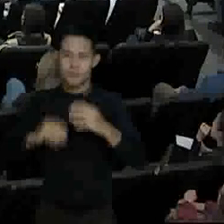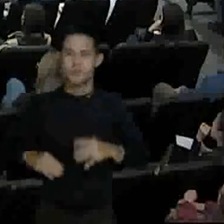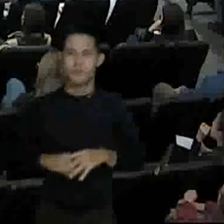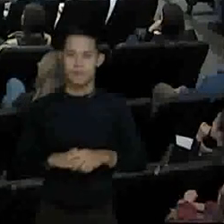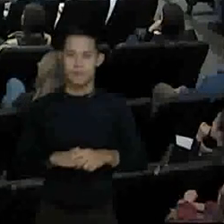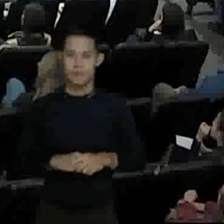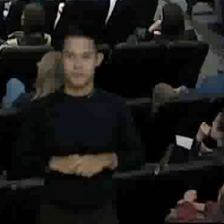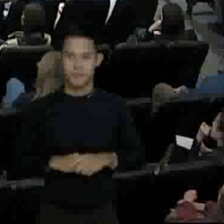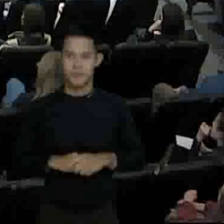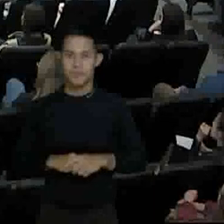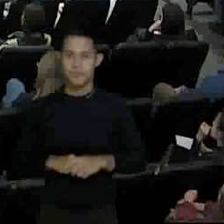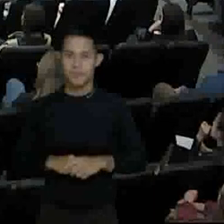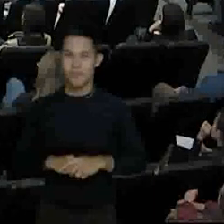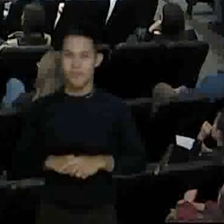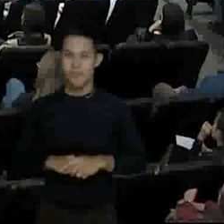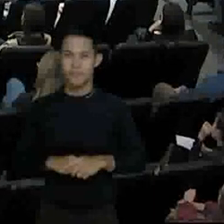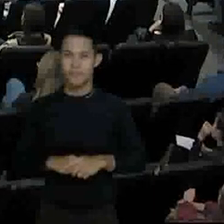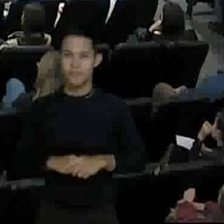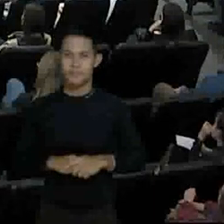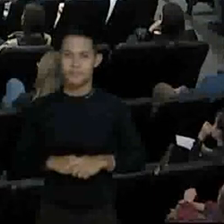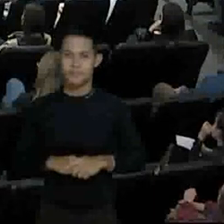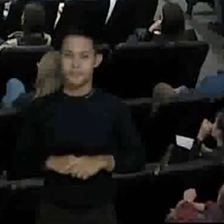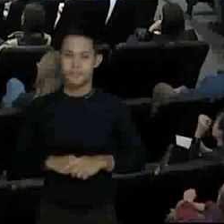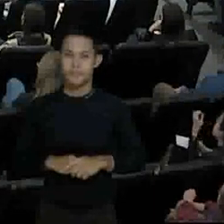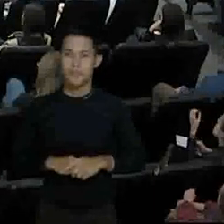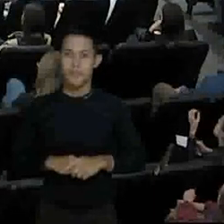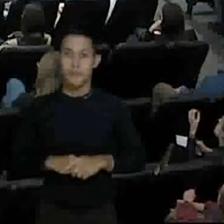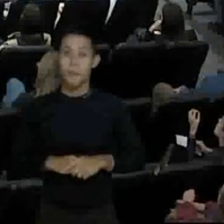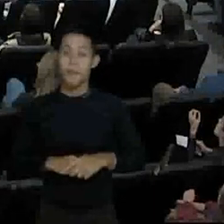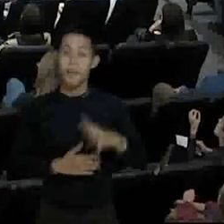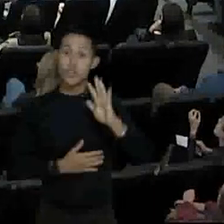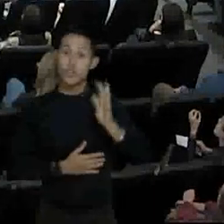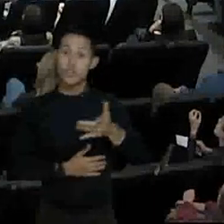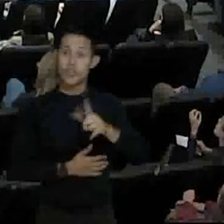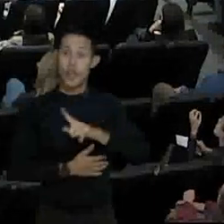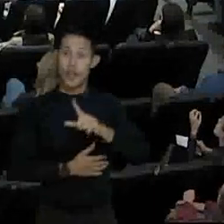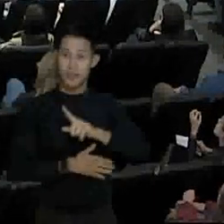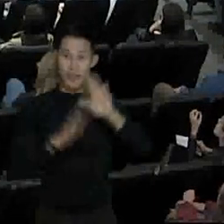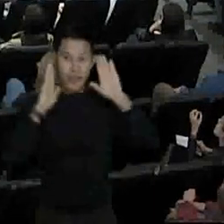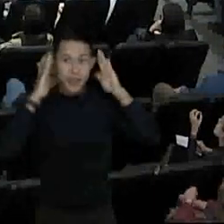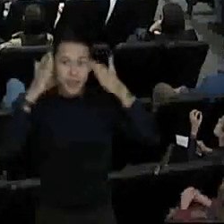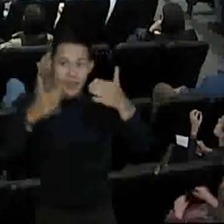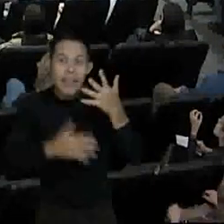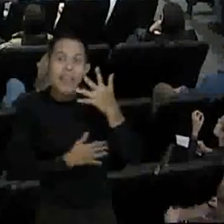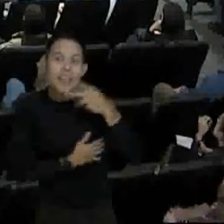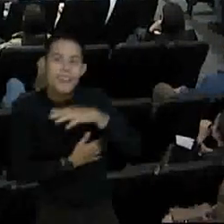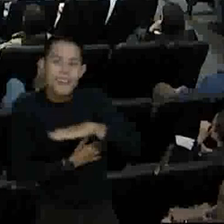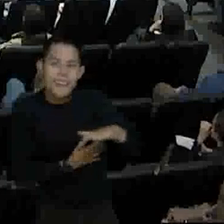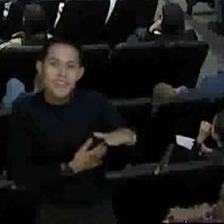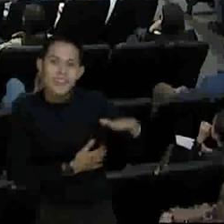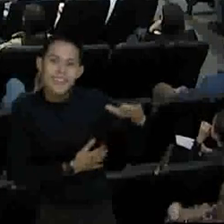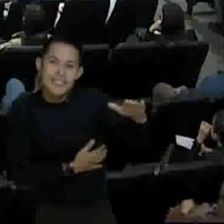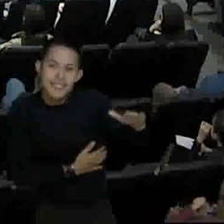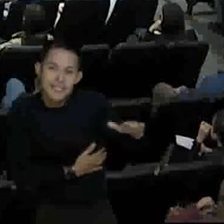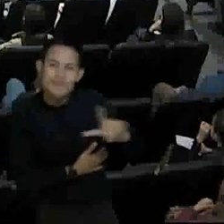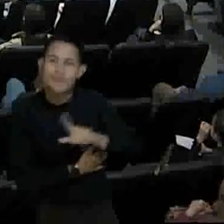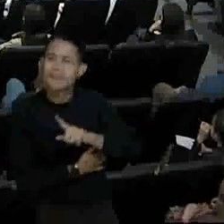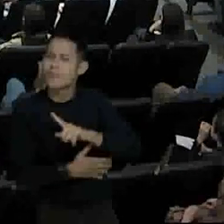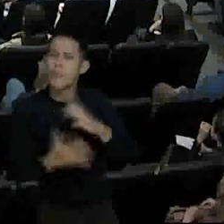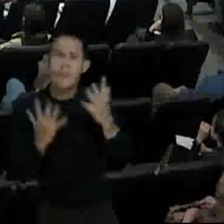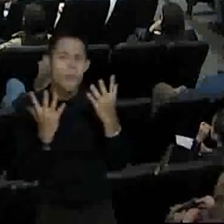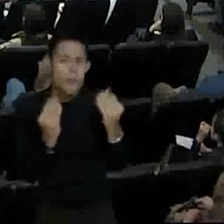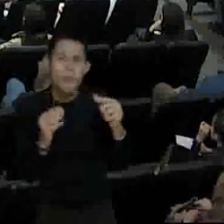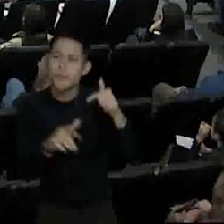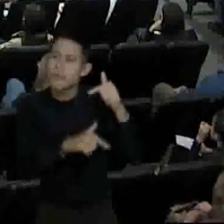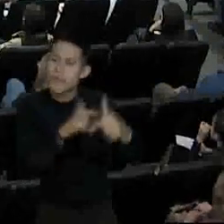aqui né então Eh aqui já tem até paraa criança pequenininha né então são diversas tarefas de leitura de